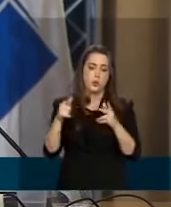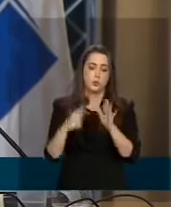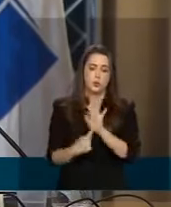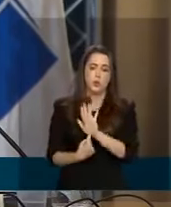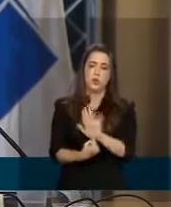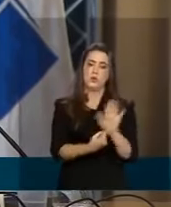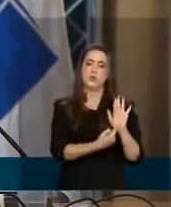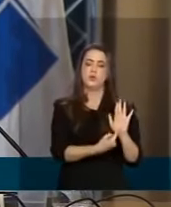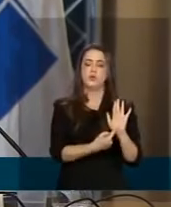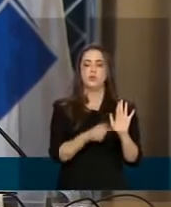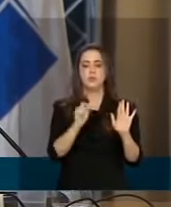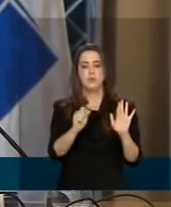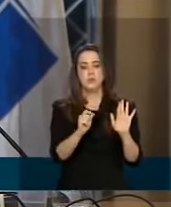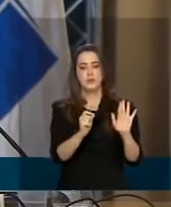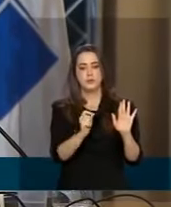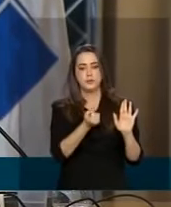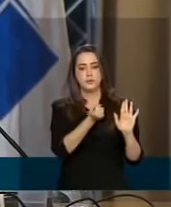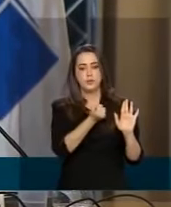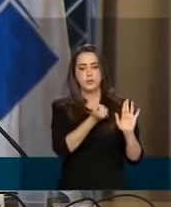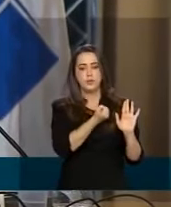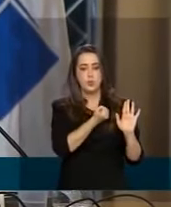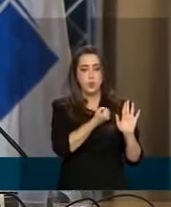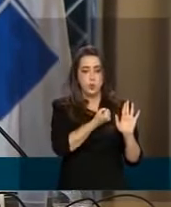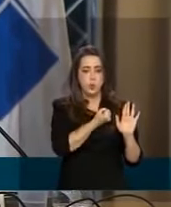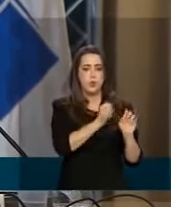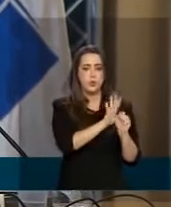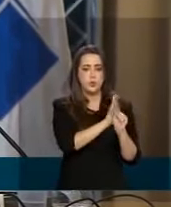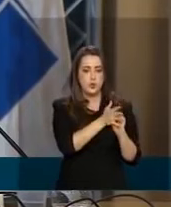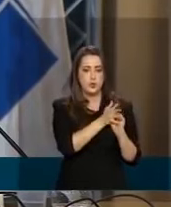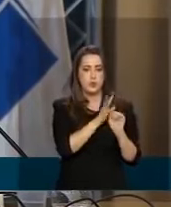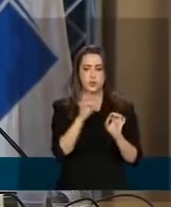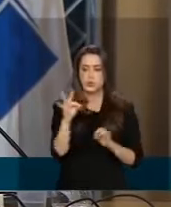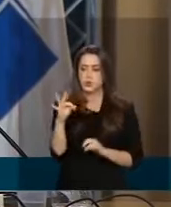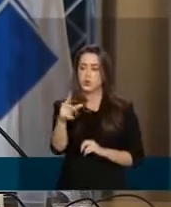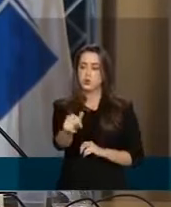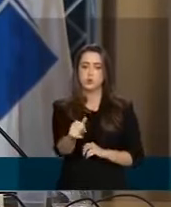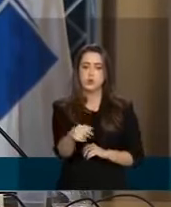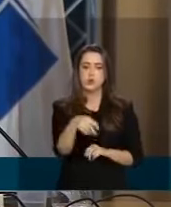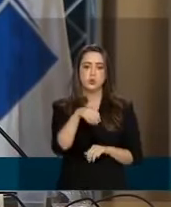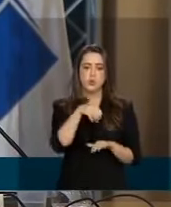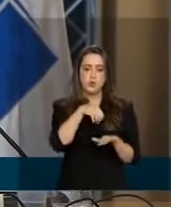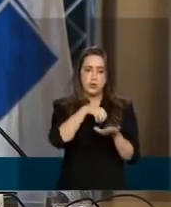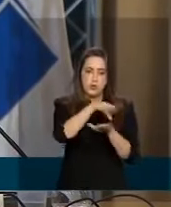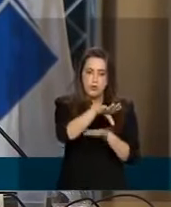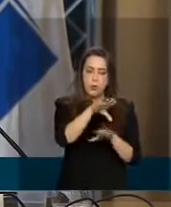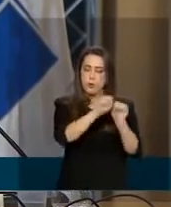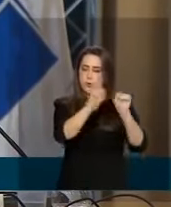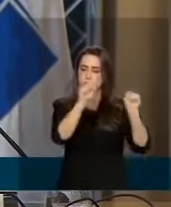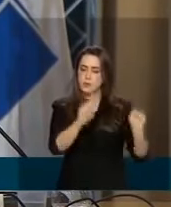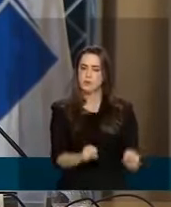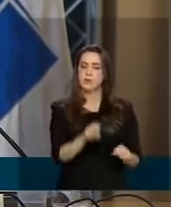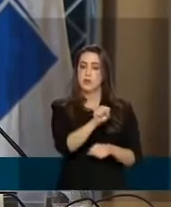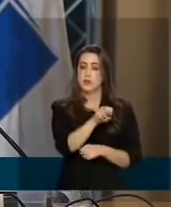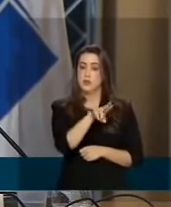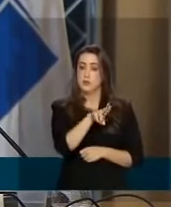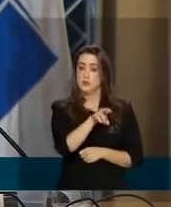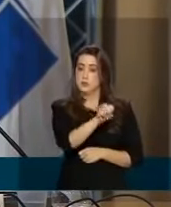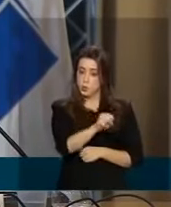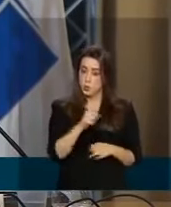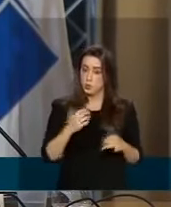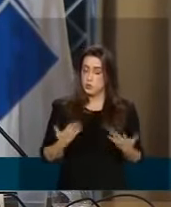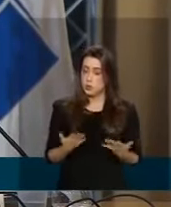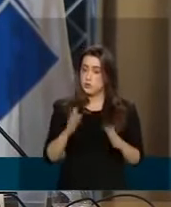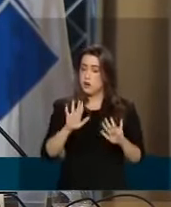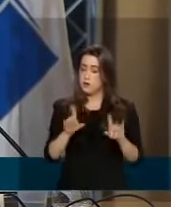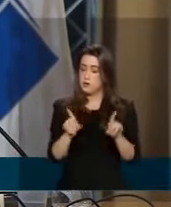efetivamente os casos de Covid-19 sejam totalmente notificados no país. Paralelo a isso, a